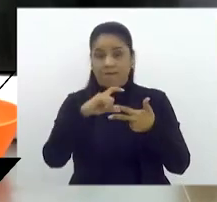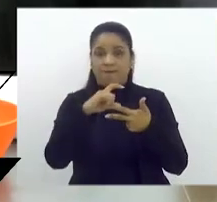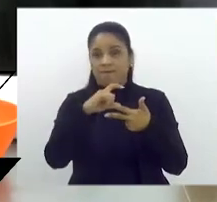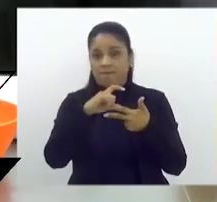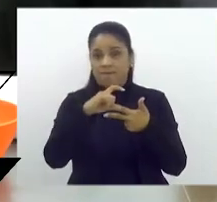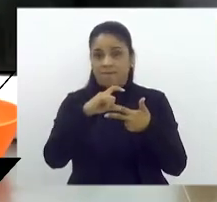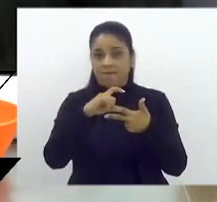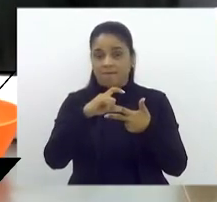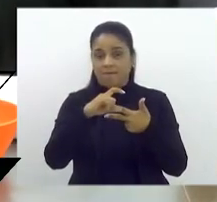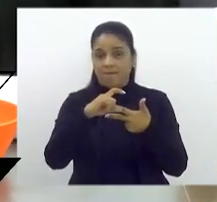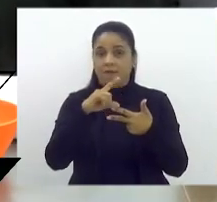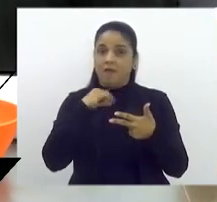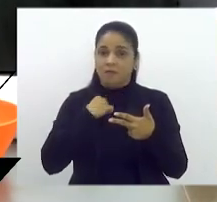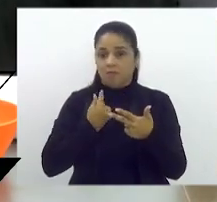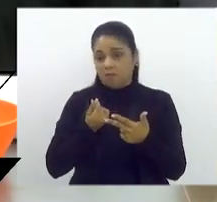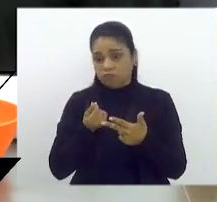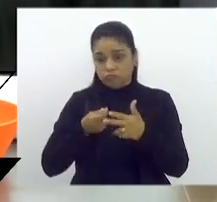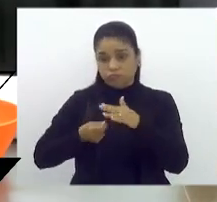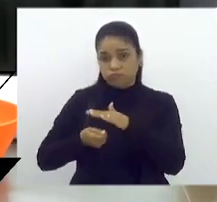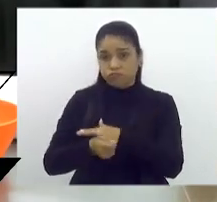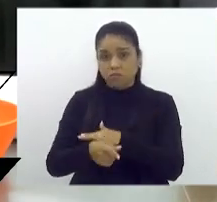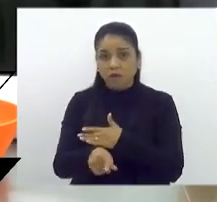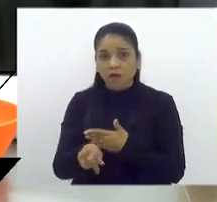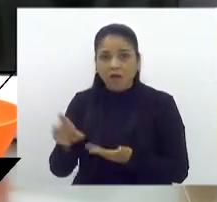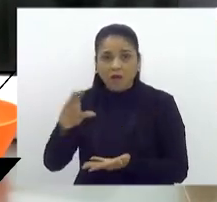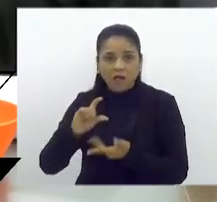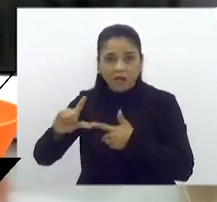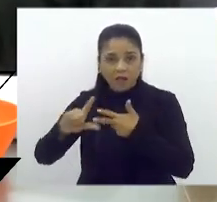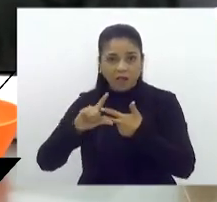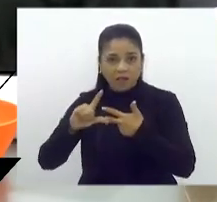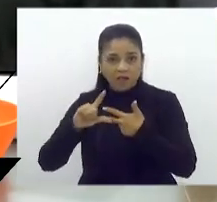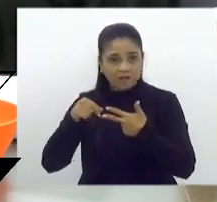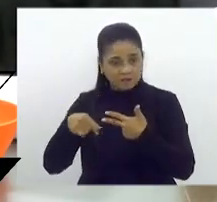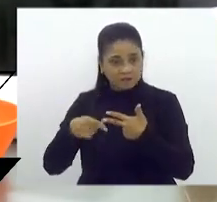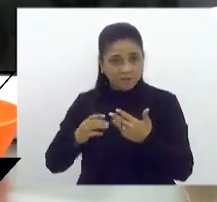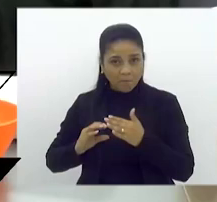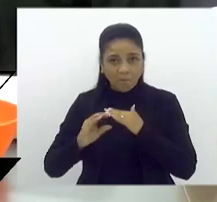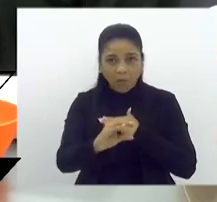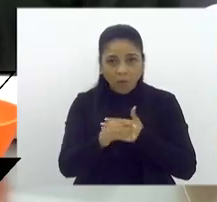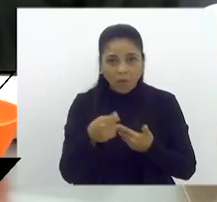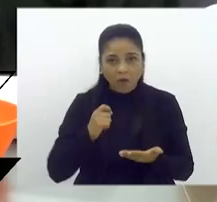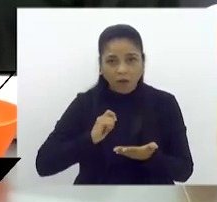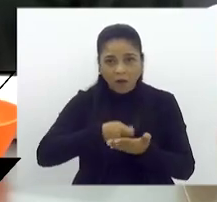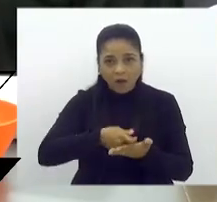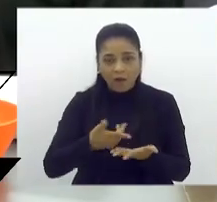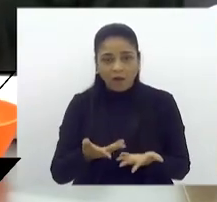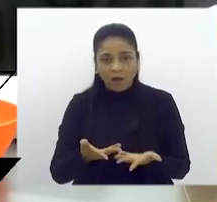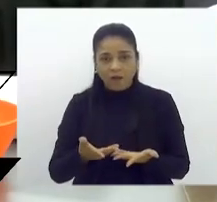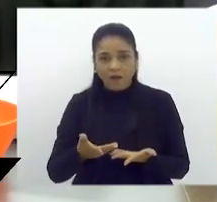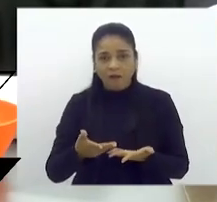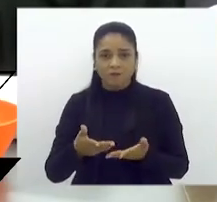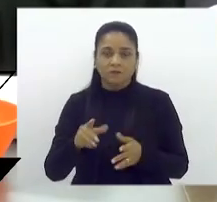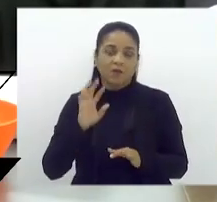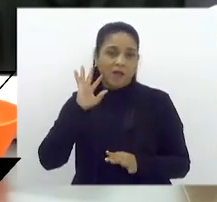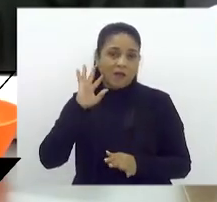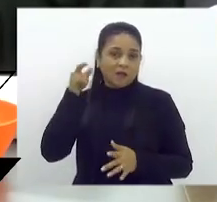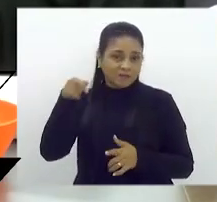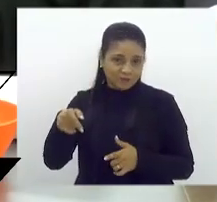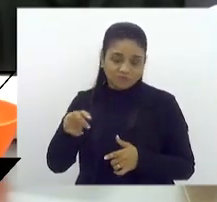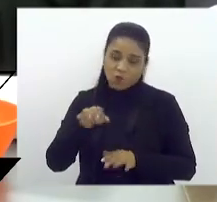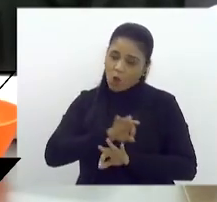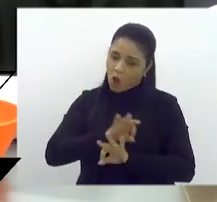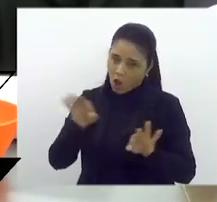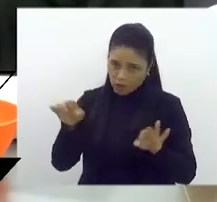tem ônus para o Poder Executivo. Então, eu acho que a solução que Vossa Excelência deu